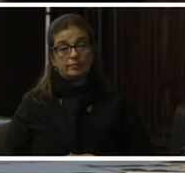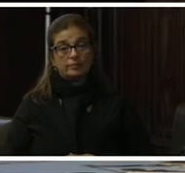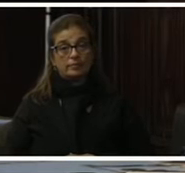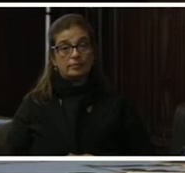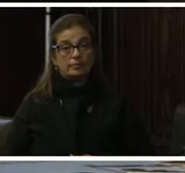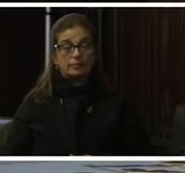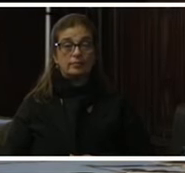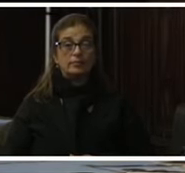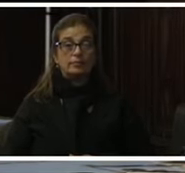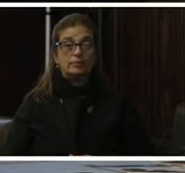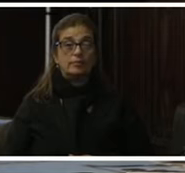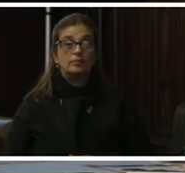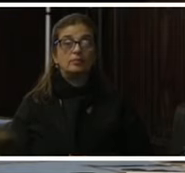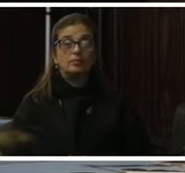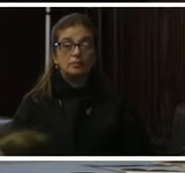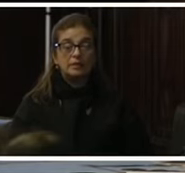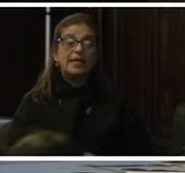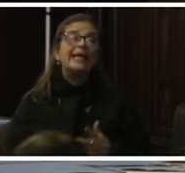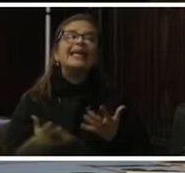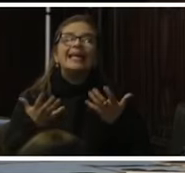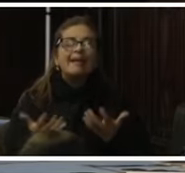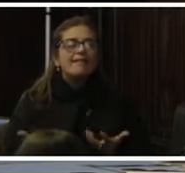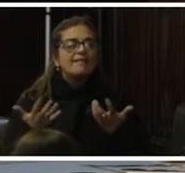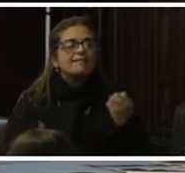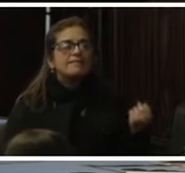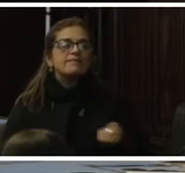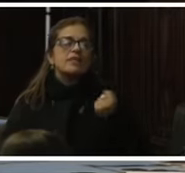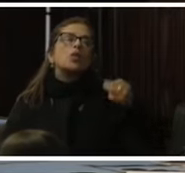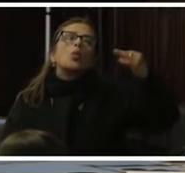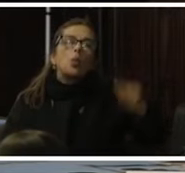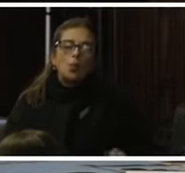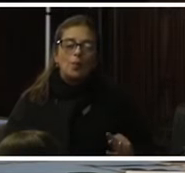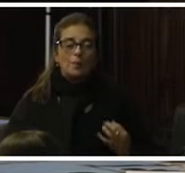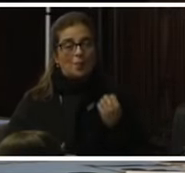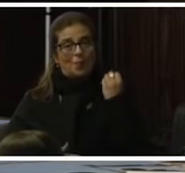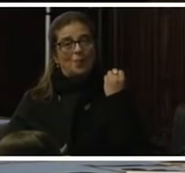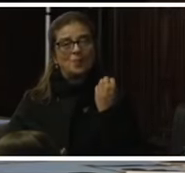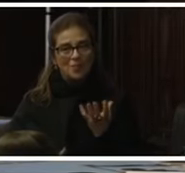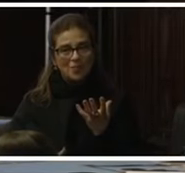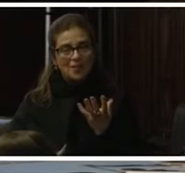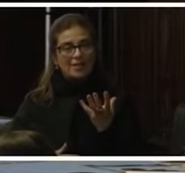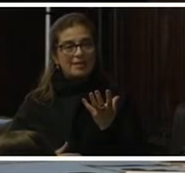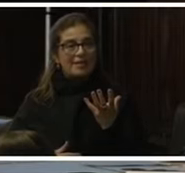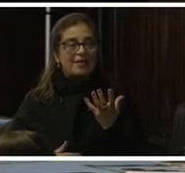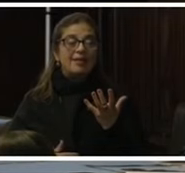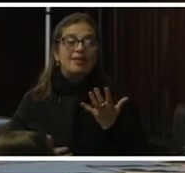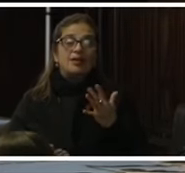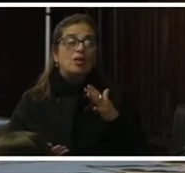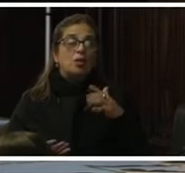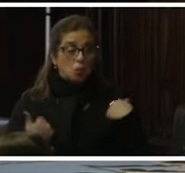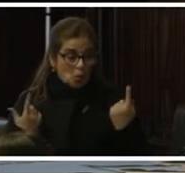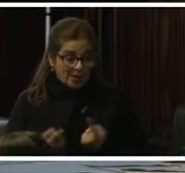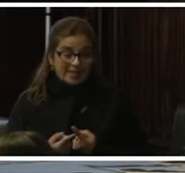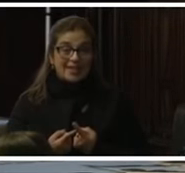e que a lei seja cumprida porque nossos ancestrais nossos